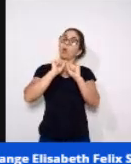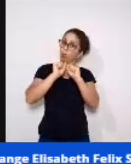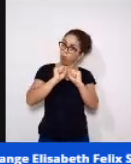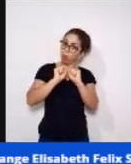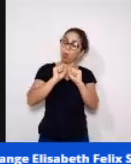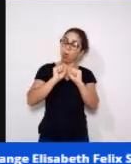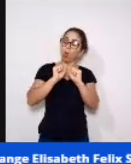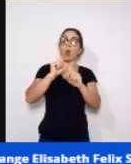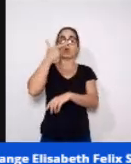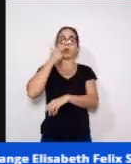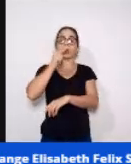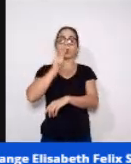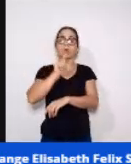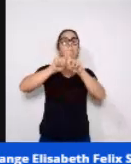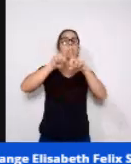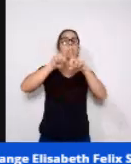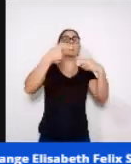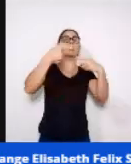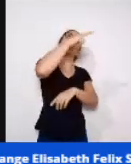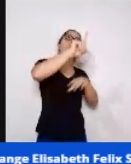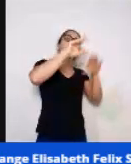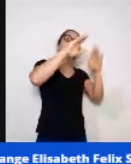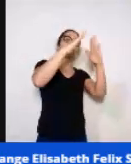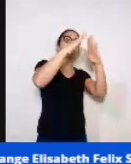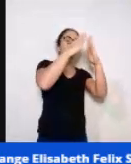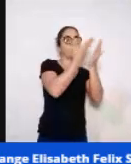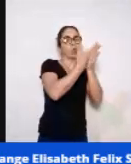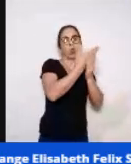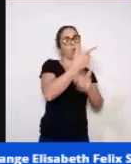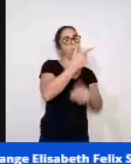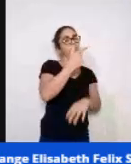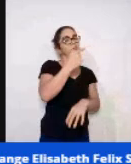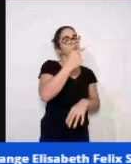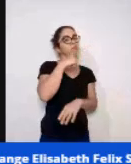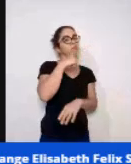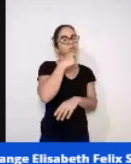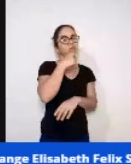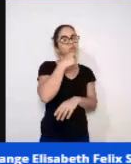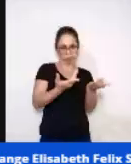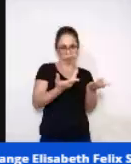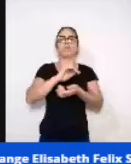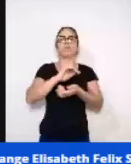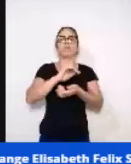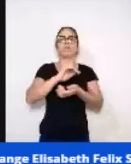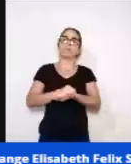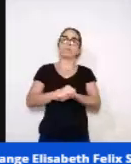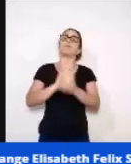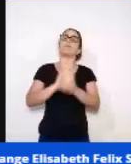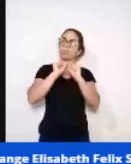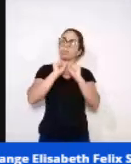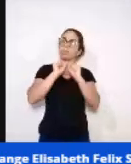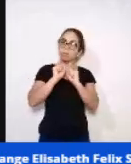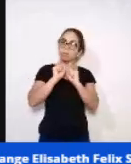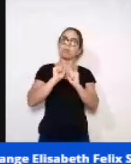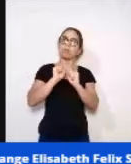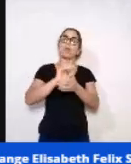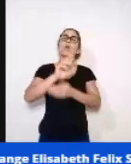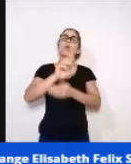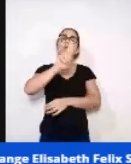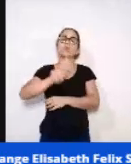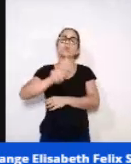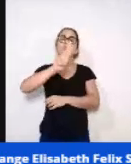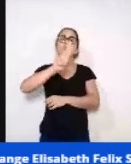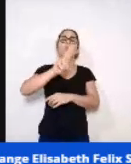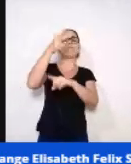Então, mediante cada realidade, nós temos essas ideias que podem ser desenvolvidas. Podemos utilizar vídeos do YouTube, e aqui eu